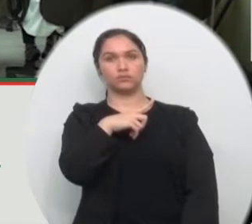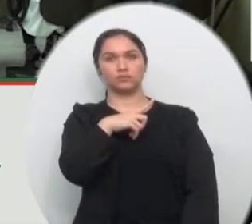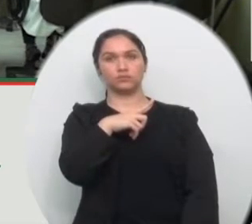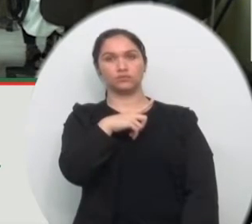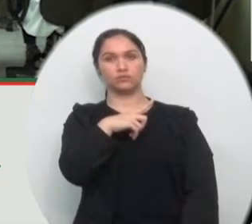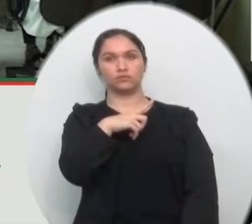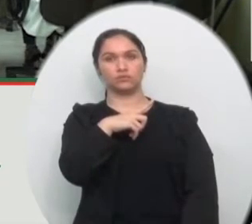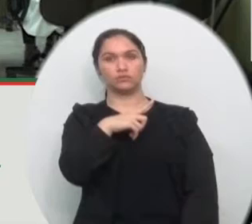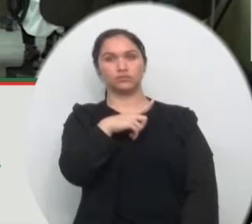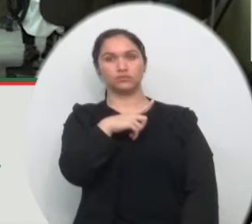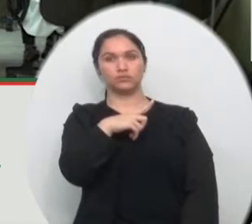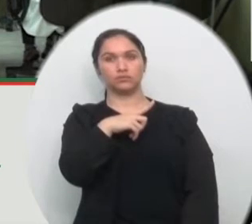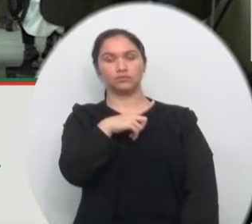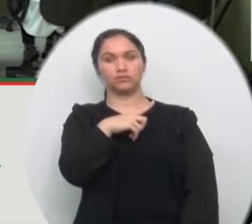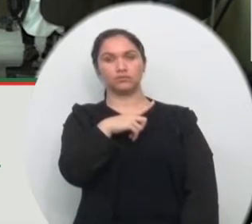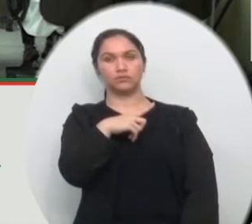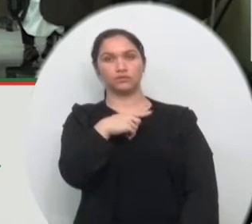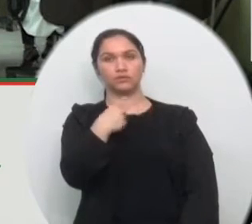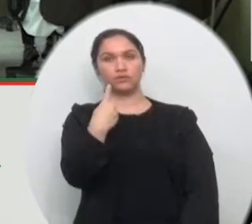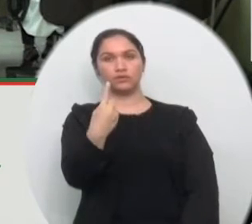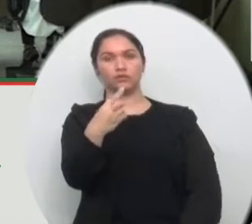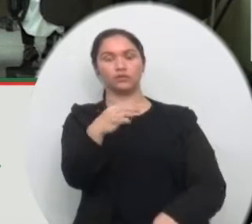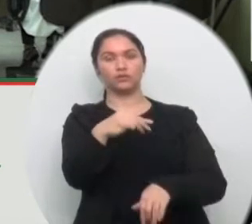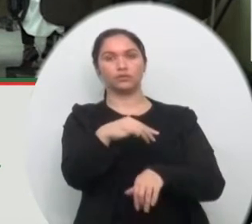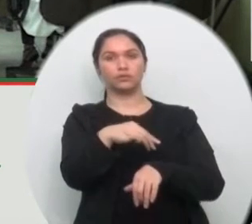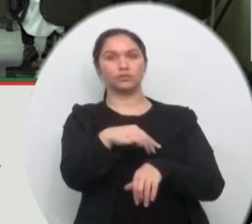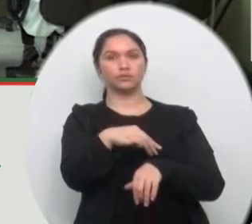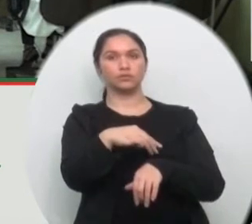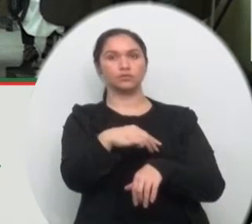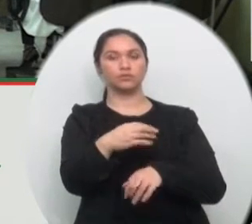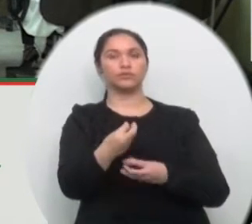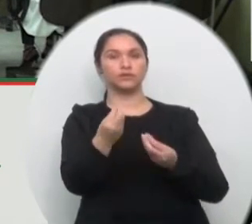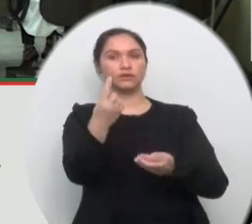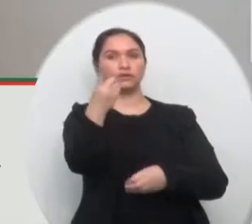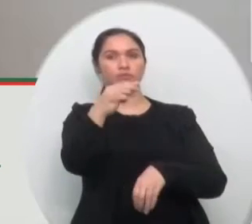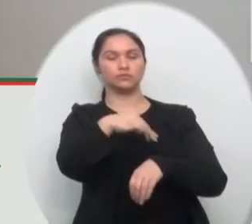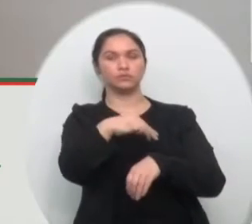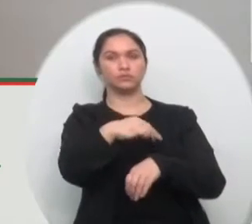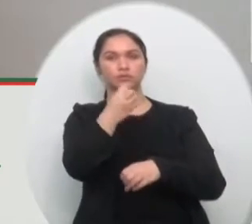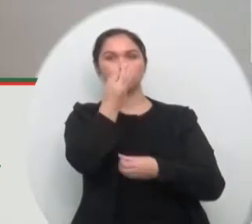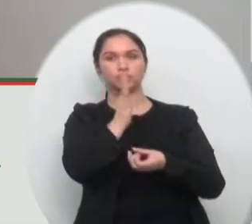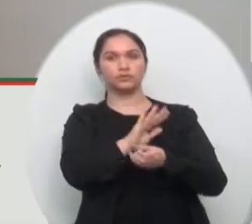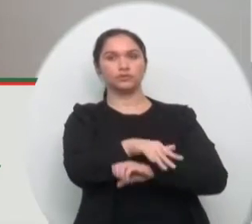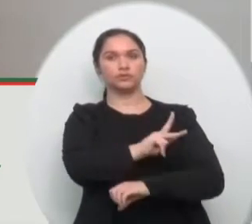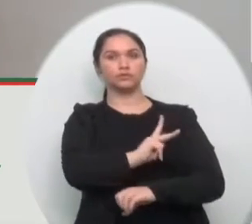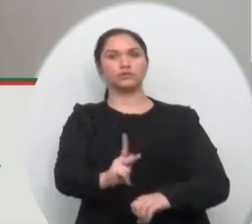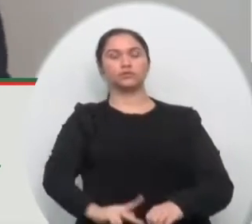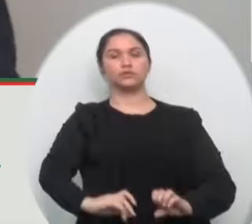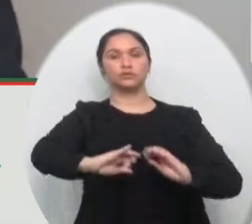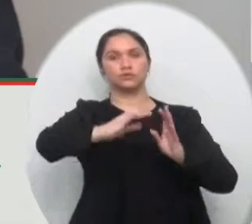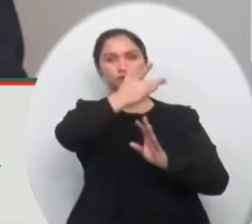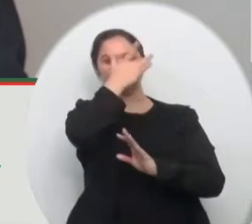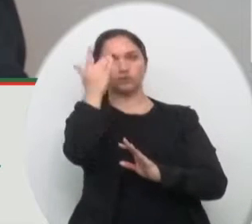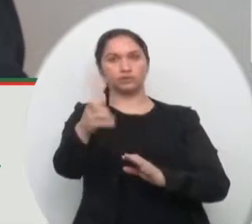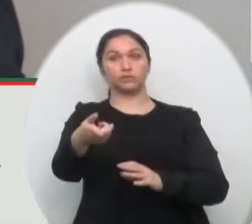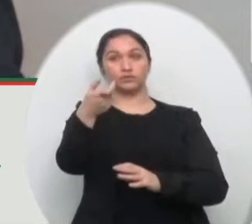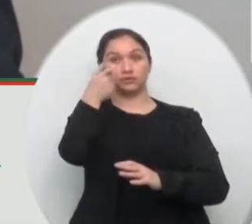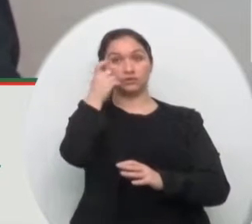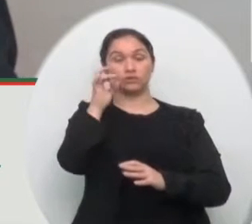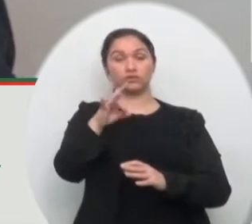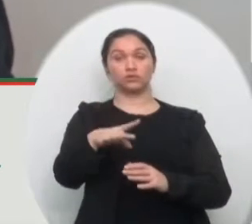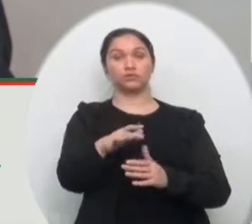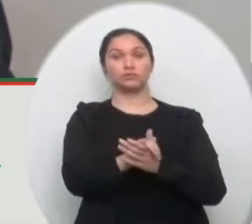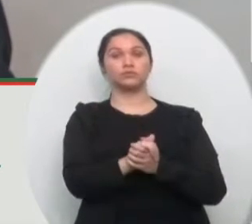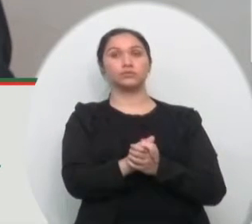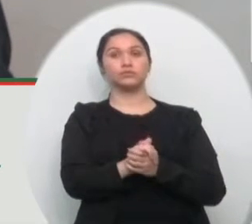Vossa Excelência cedeu 1 minuto. Boa noite, senhor presidente, ao público que nos assiste. Só para a gente não perder o foco,